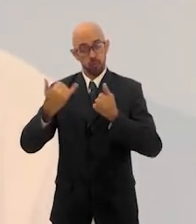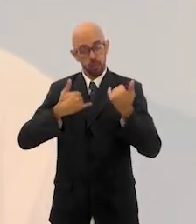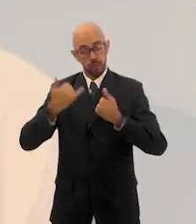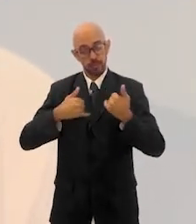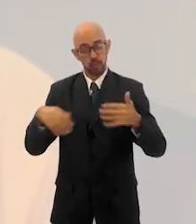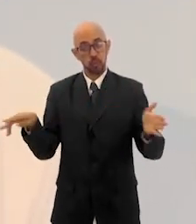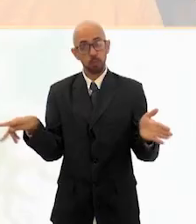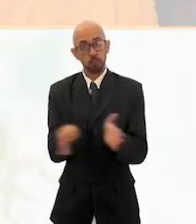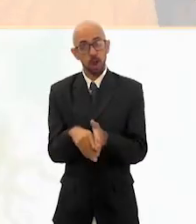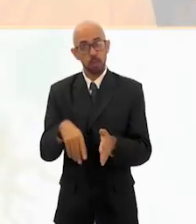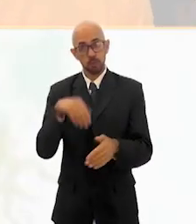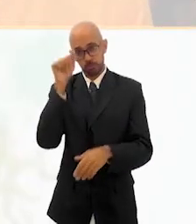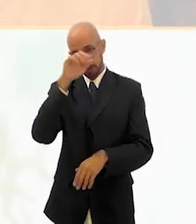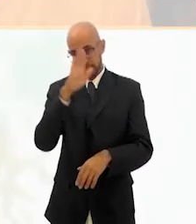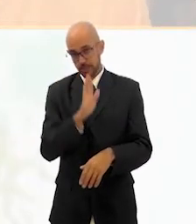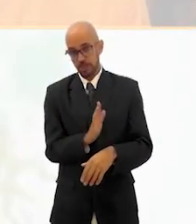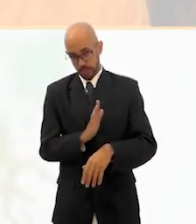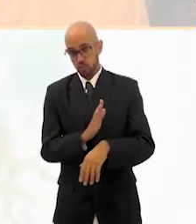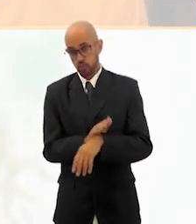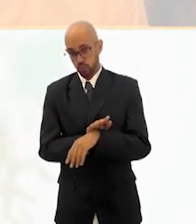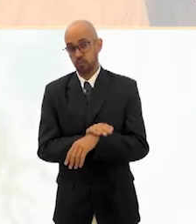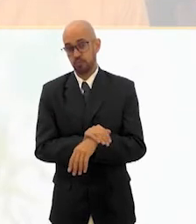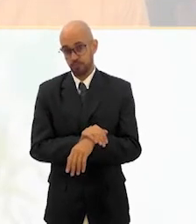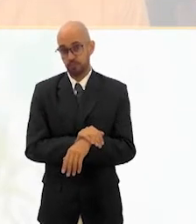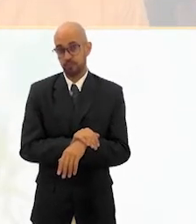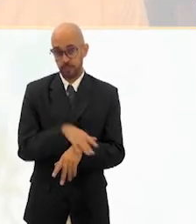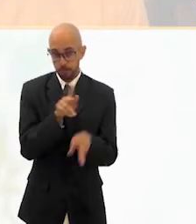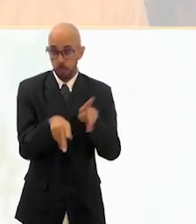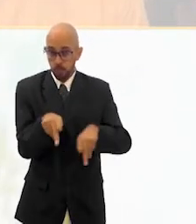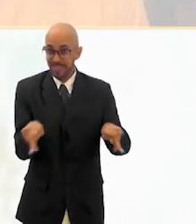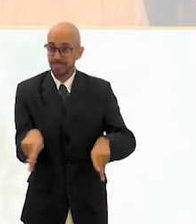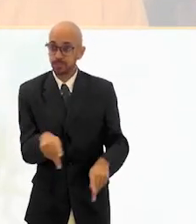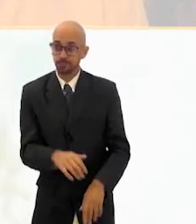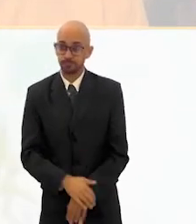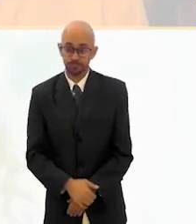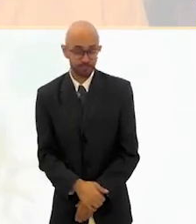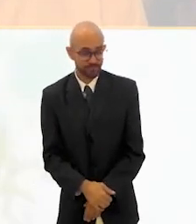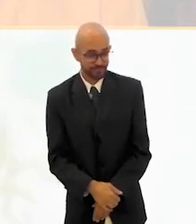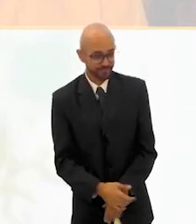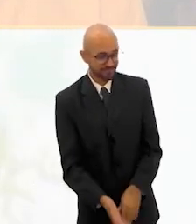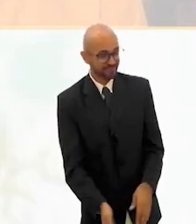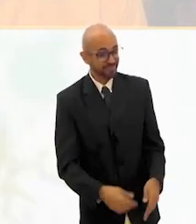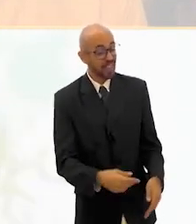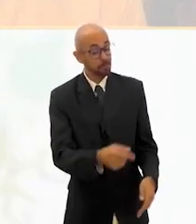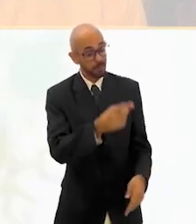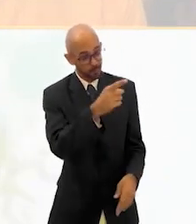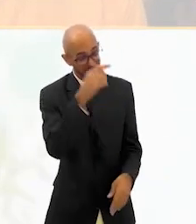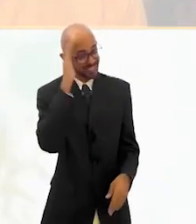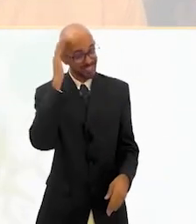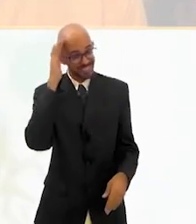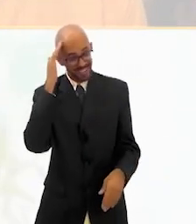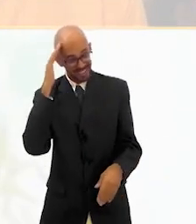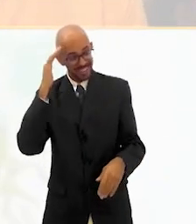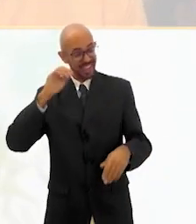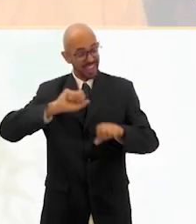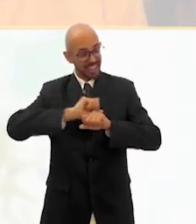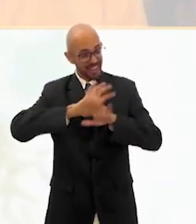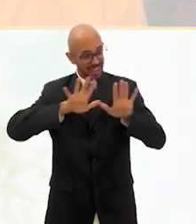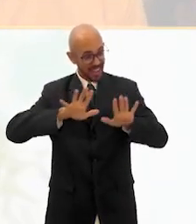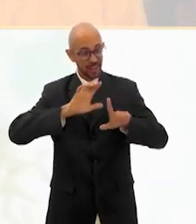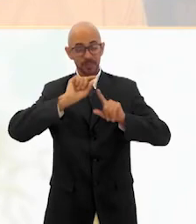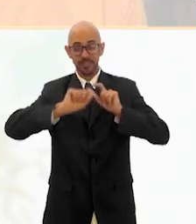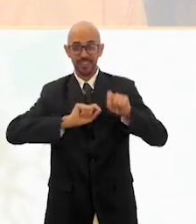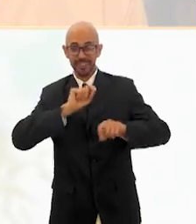brasileiro. E isso foi muito interessante para mim. Exato. Para você entender, compreender melhor